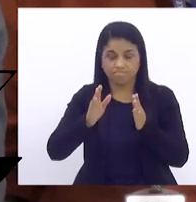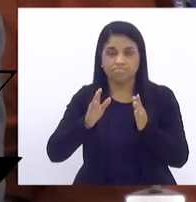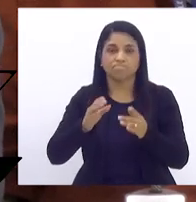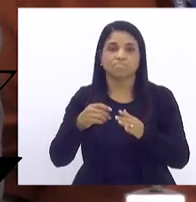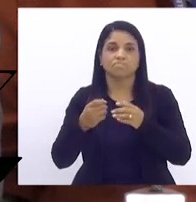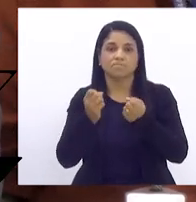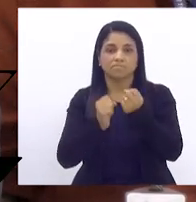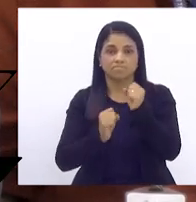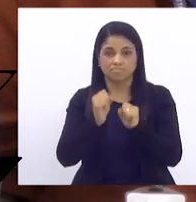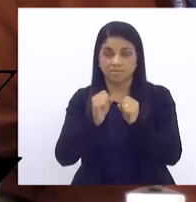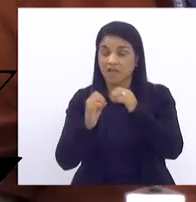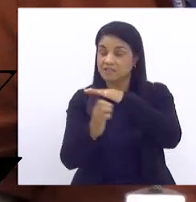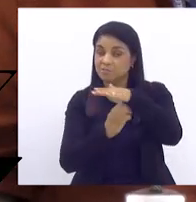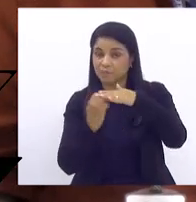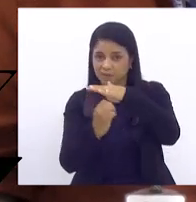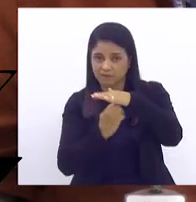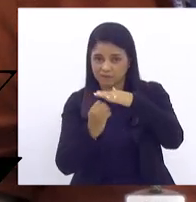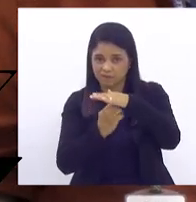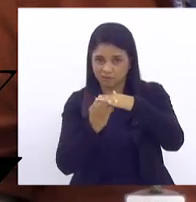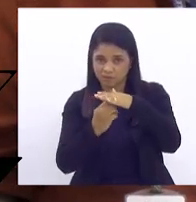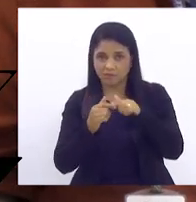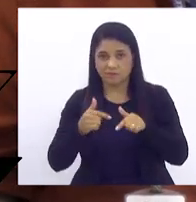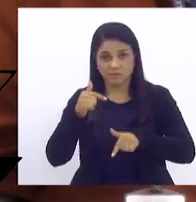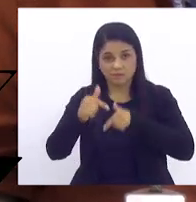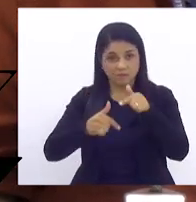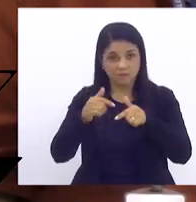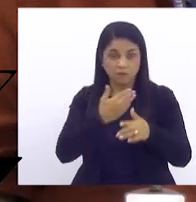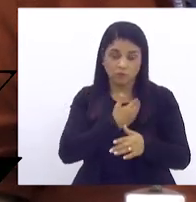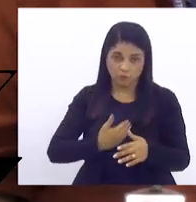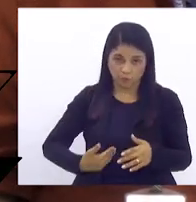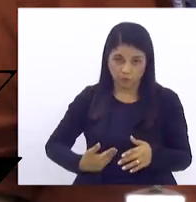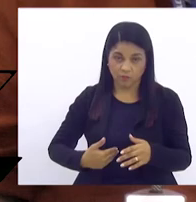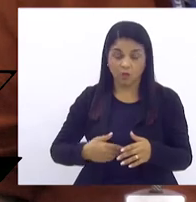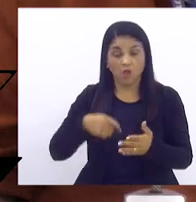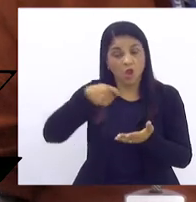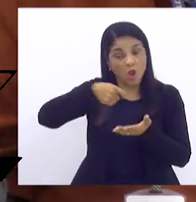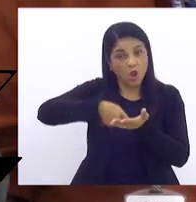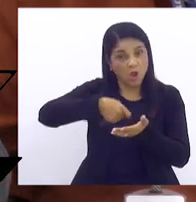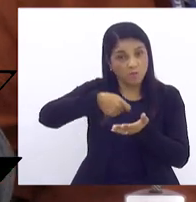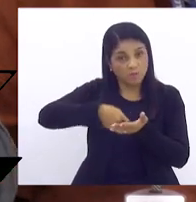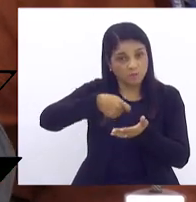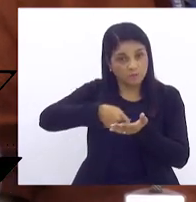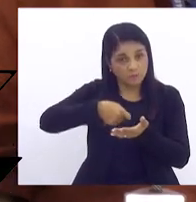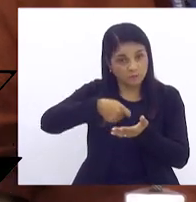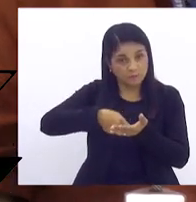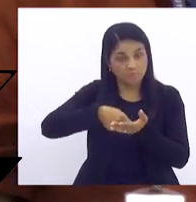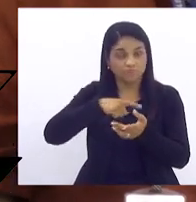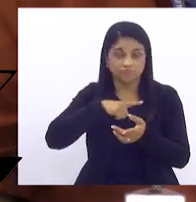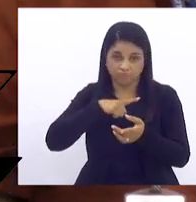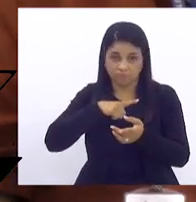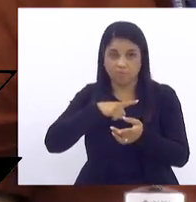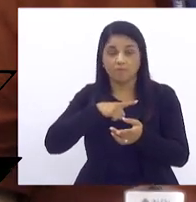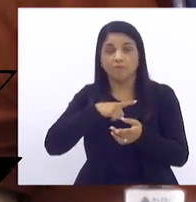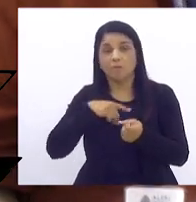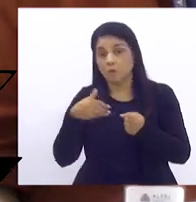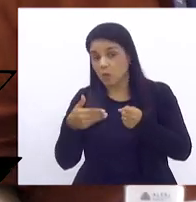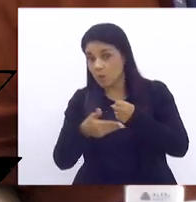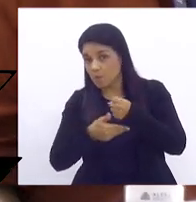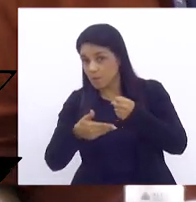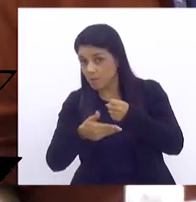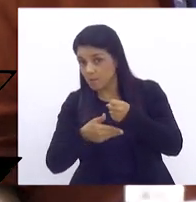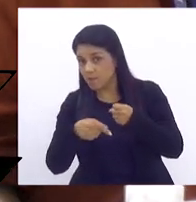público. Obviamente, essas obrigatoriedades elas devem guardar razoabilidade. E isso, ao